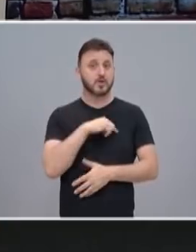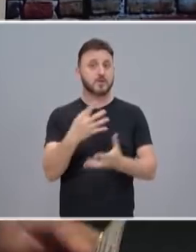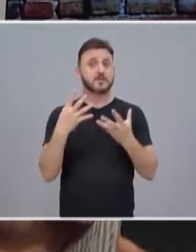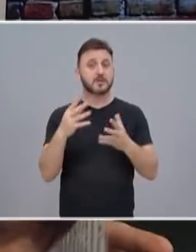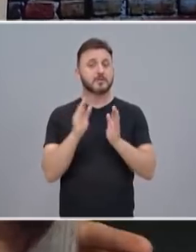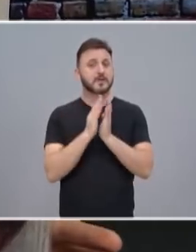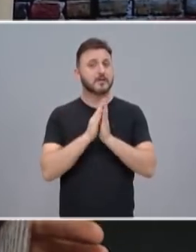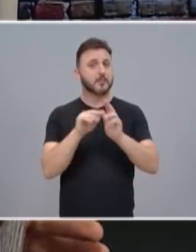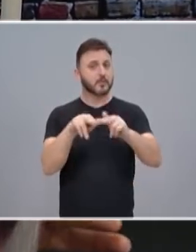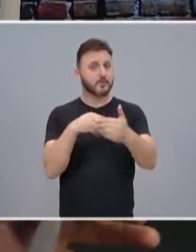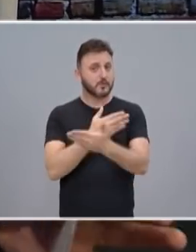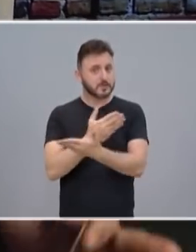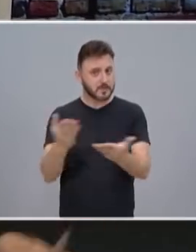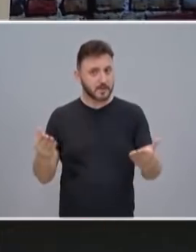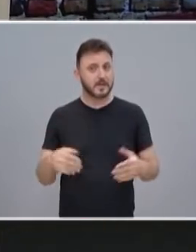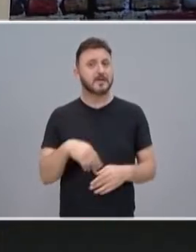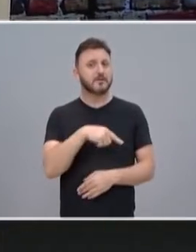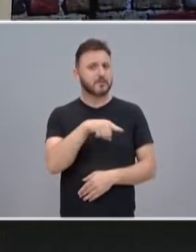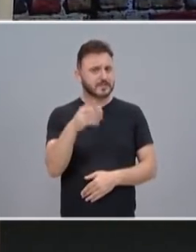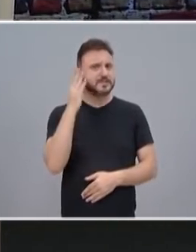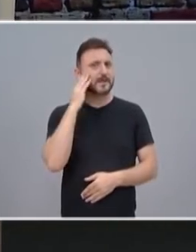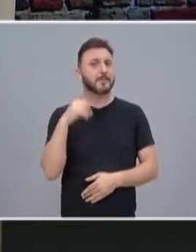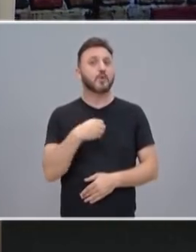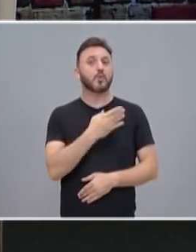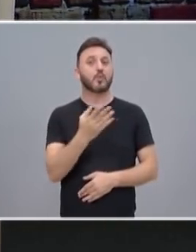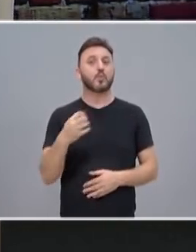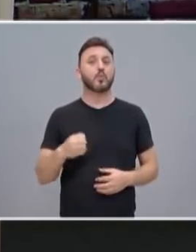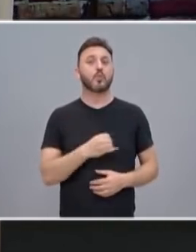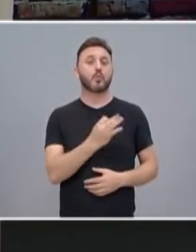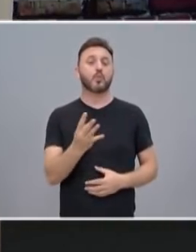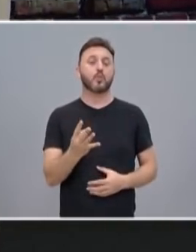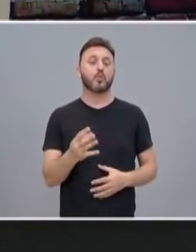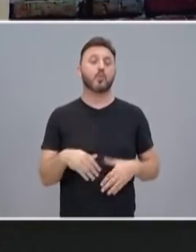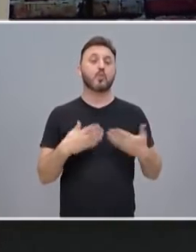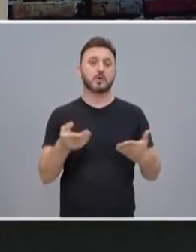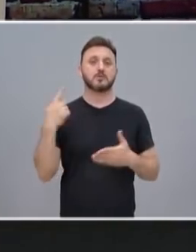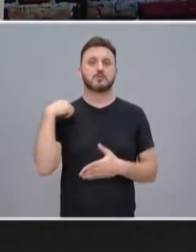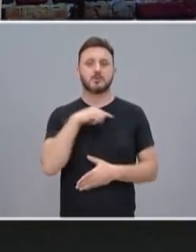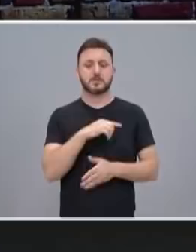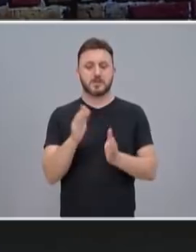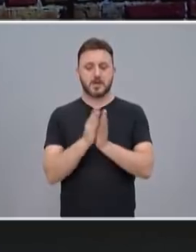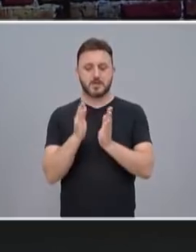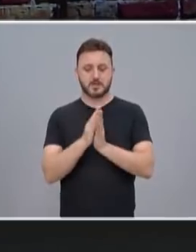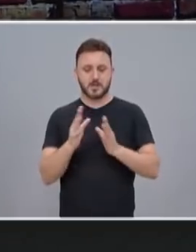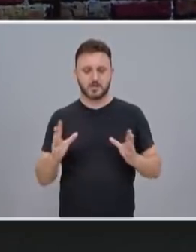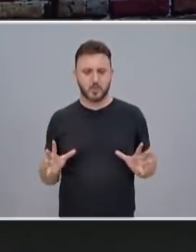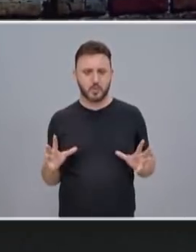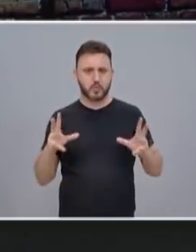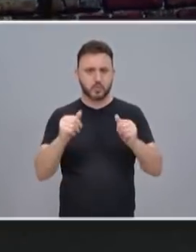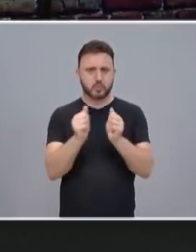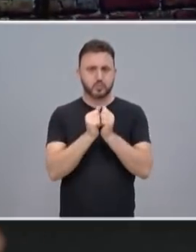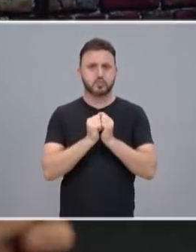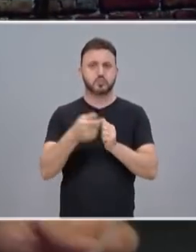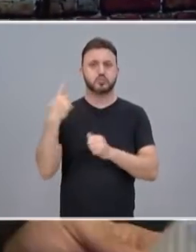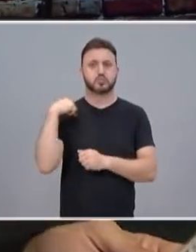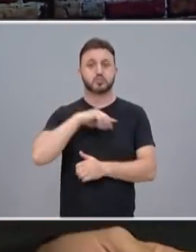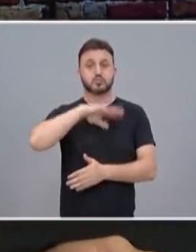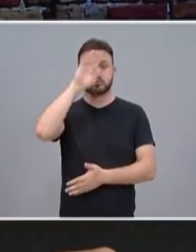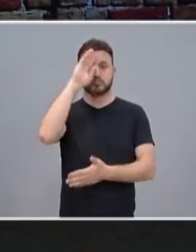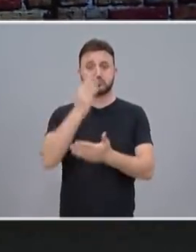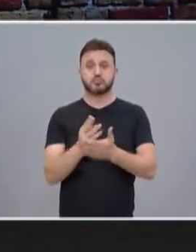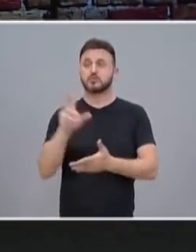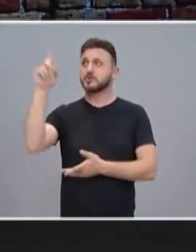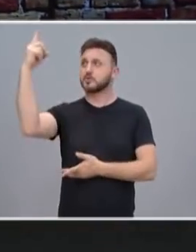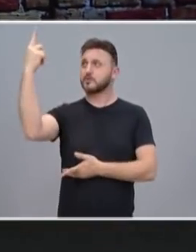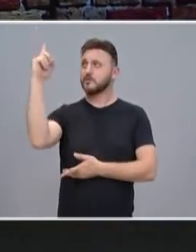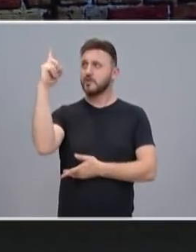Sabe que a nossa oração, quando nós rezamos juntos, quando nós rezamos com fé, nós vamos acreditando. E Deus vai transformando o